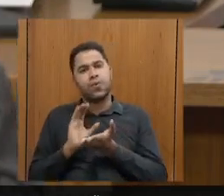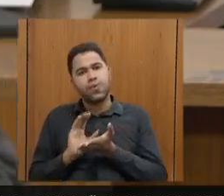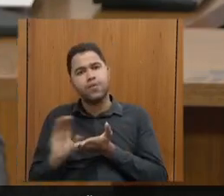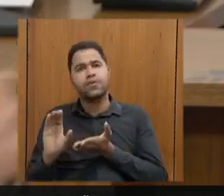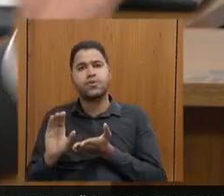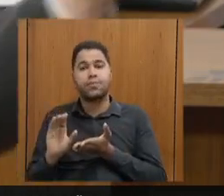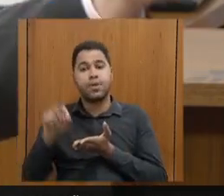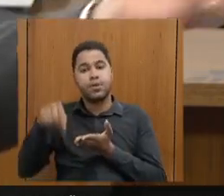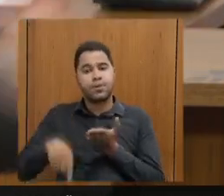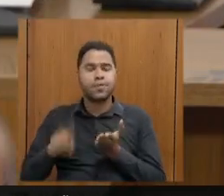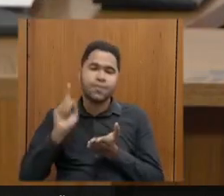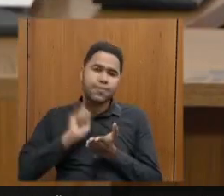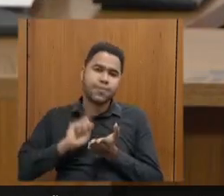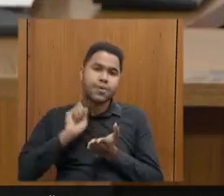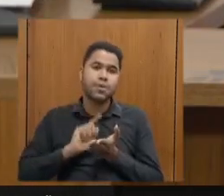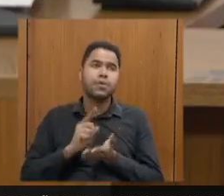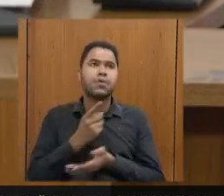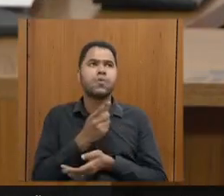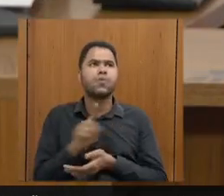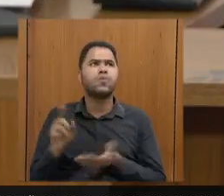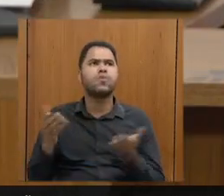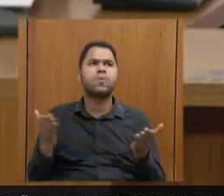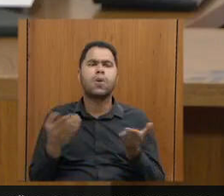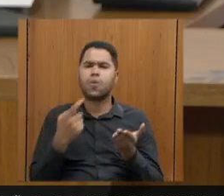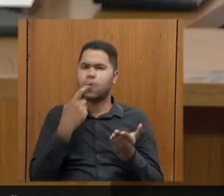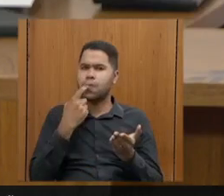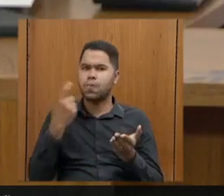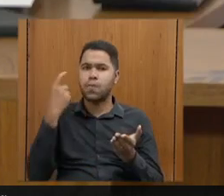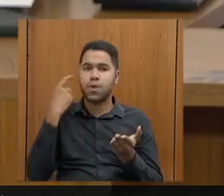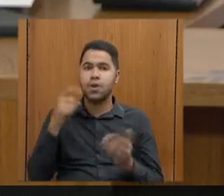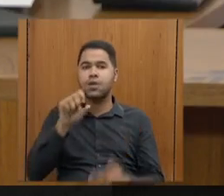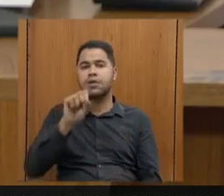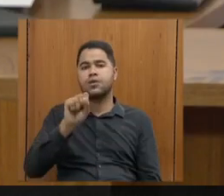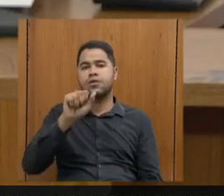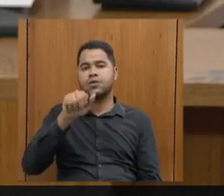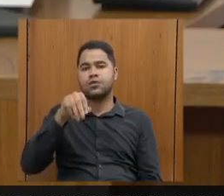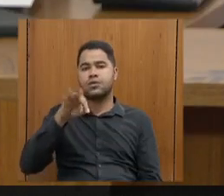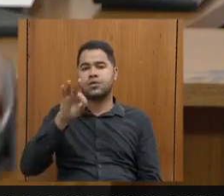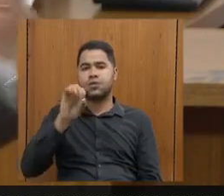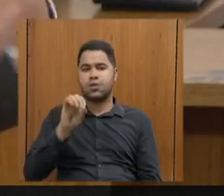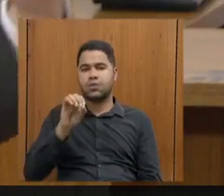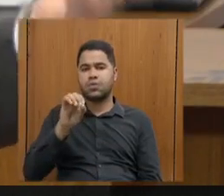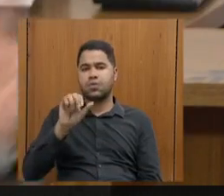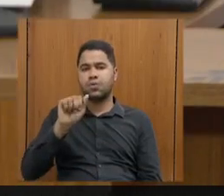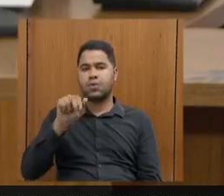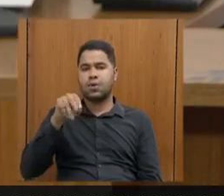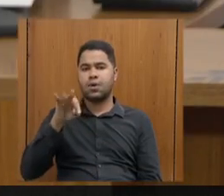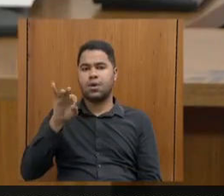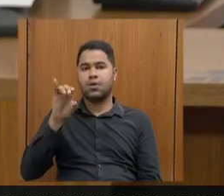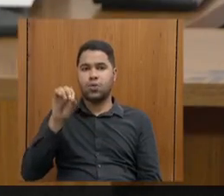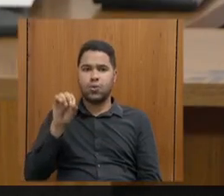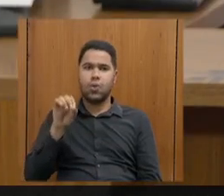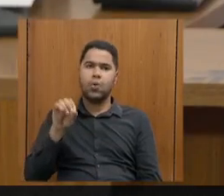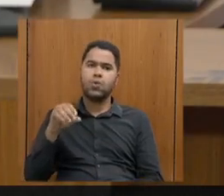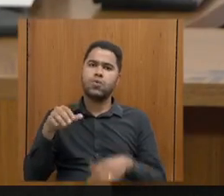é em Minas e a última agora mais recente foi Santo Antônio e também aí com movimento né